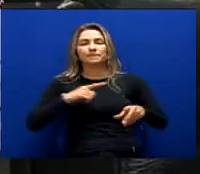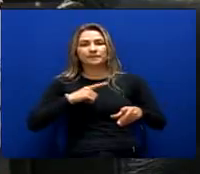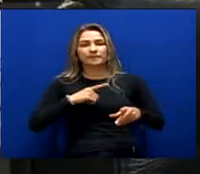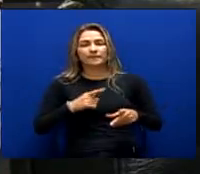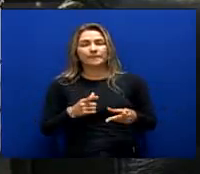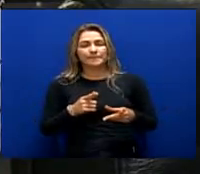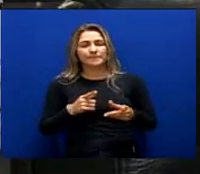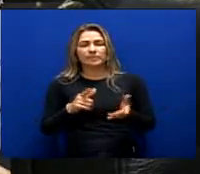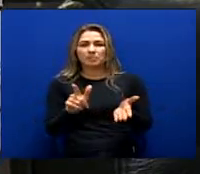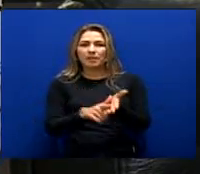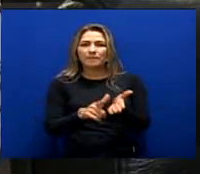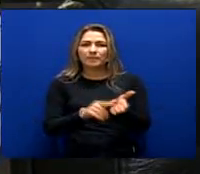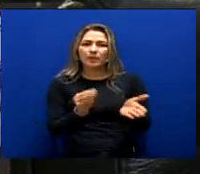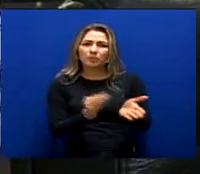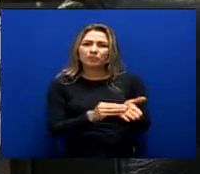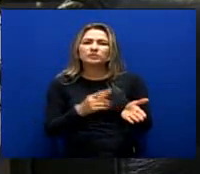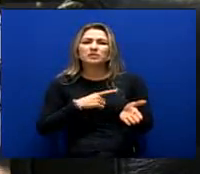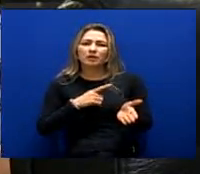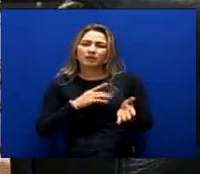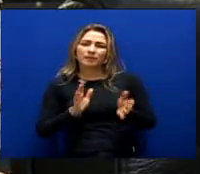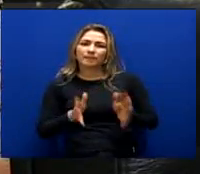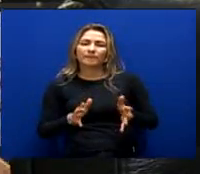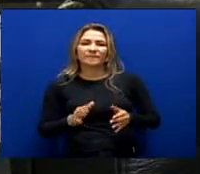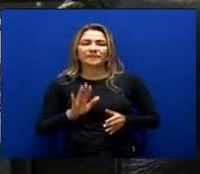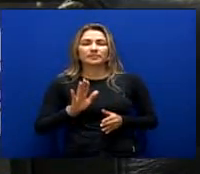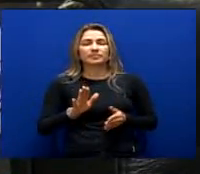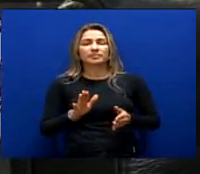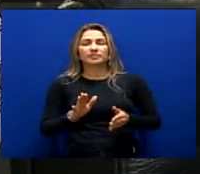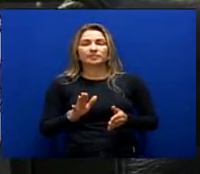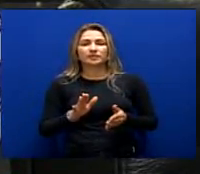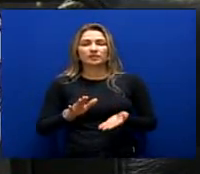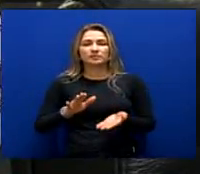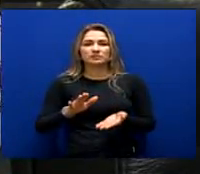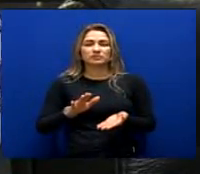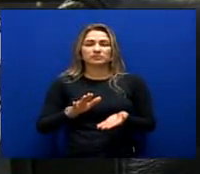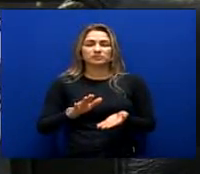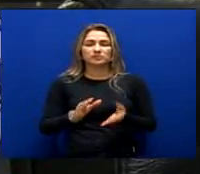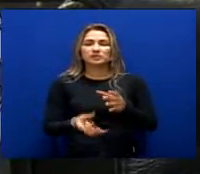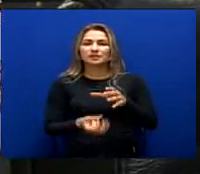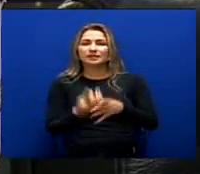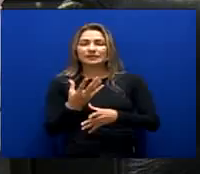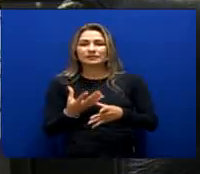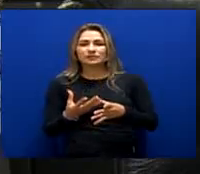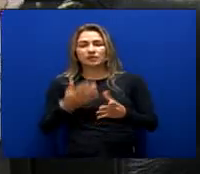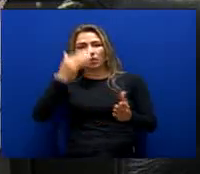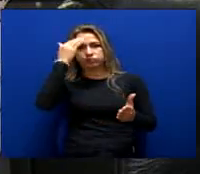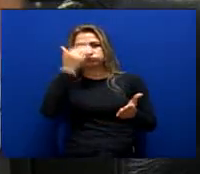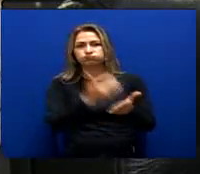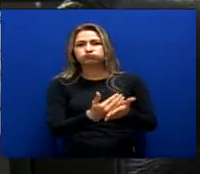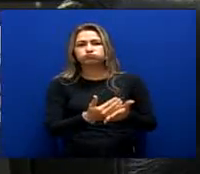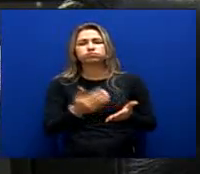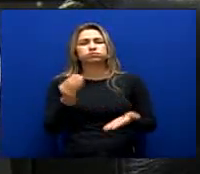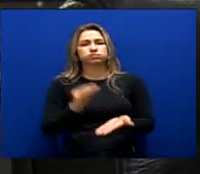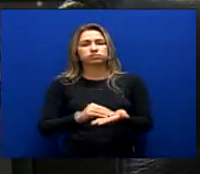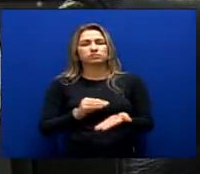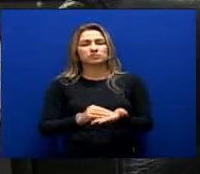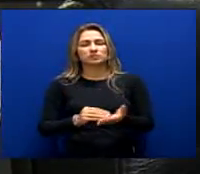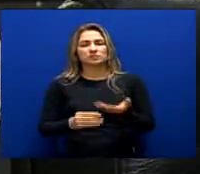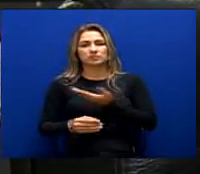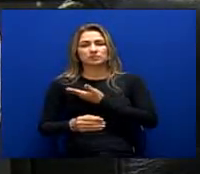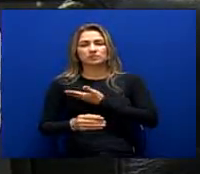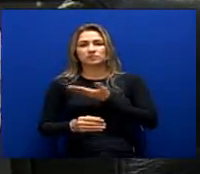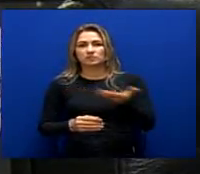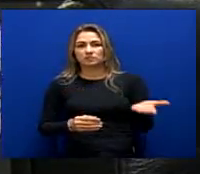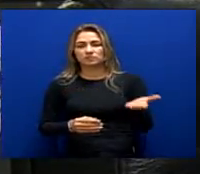previstos é que já existem então falta em sorocaba esse investimento é para que como a minha colega que falou